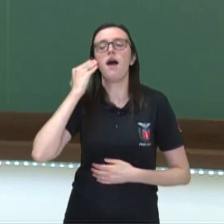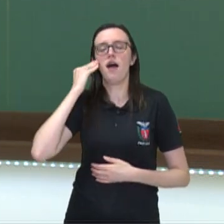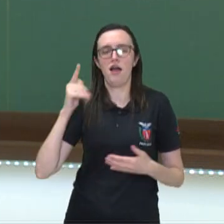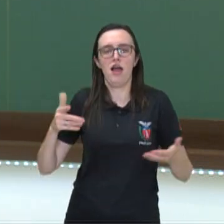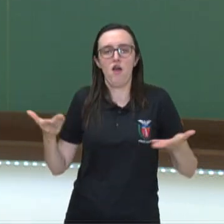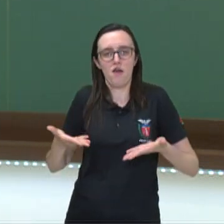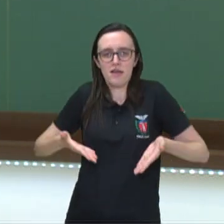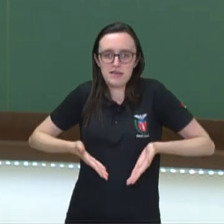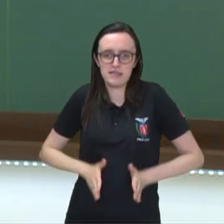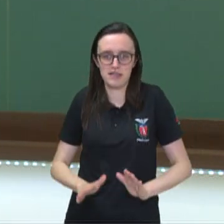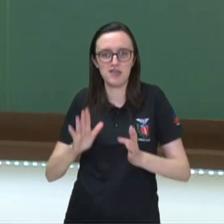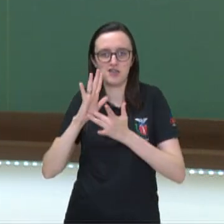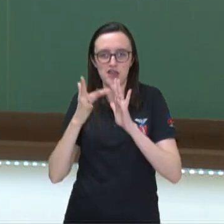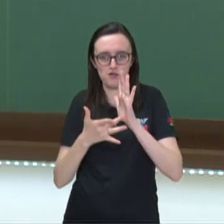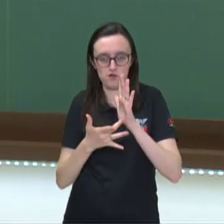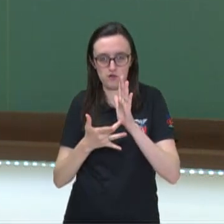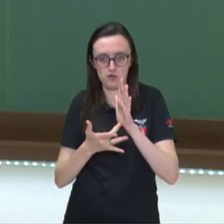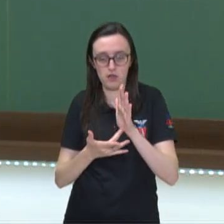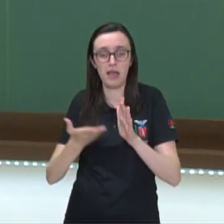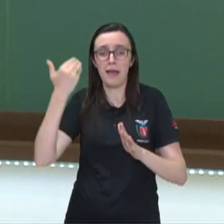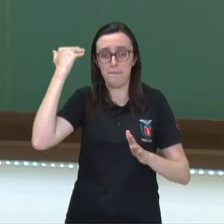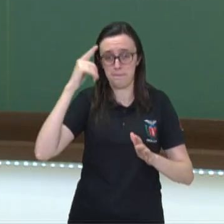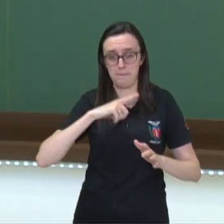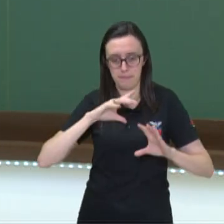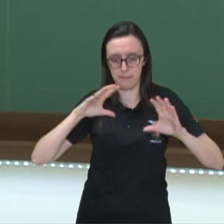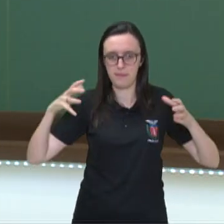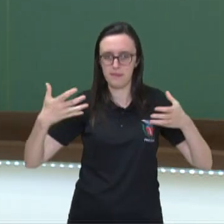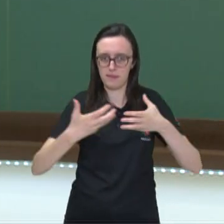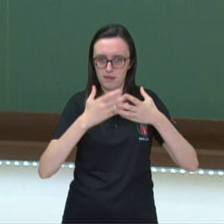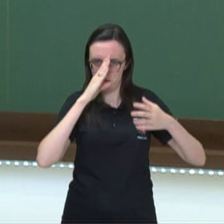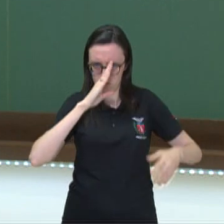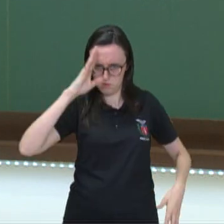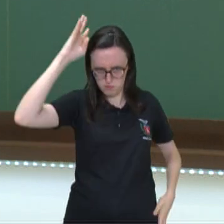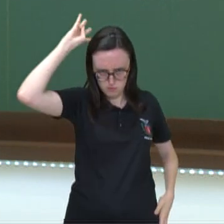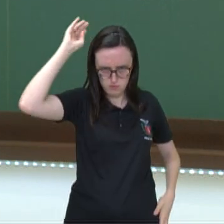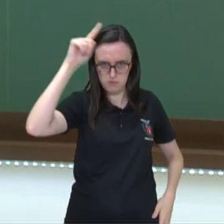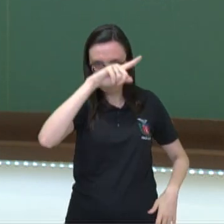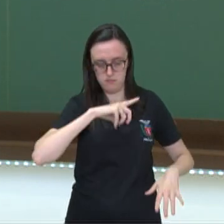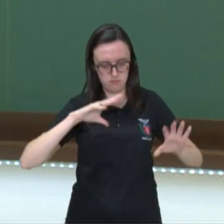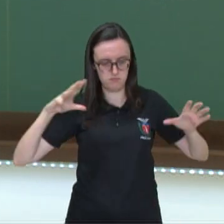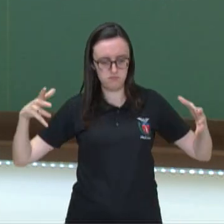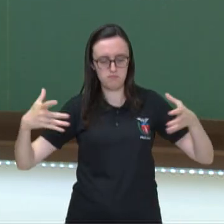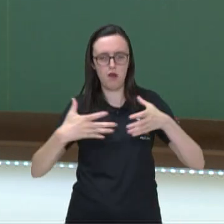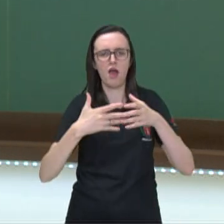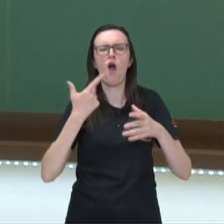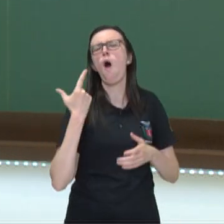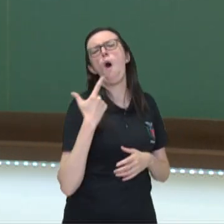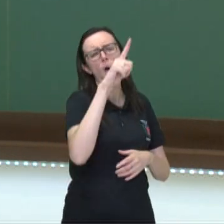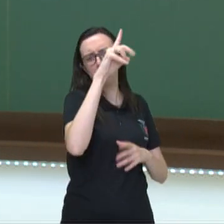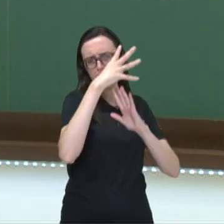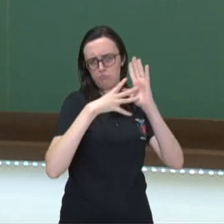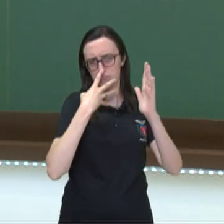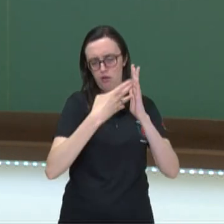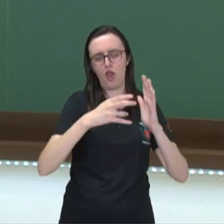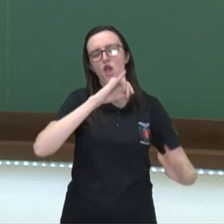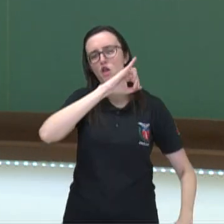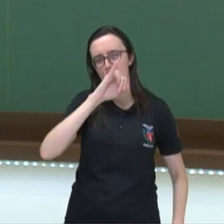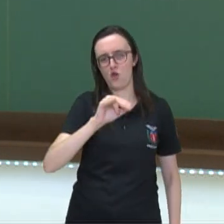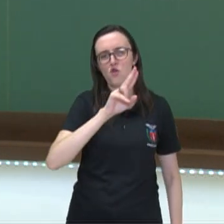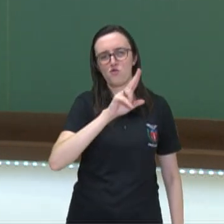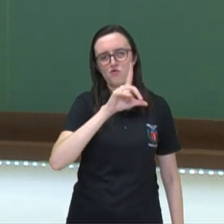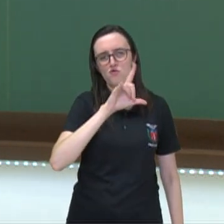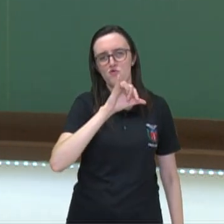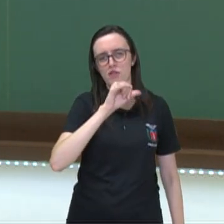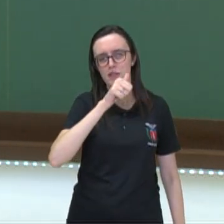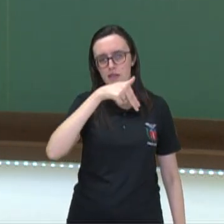data de nascimento de Jesus. Então, Roma tinha um calendário juliano, e aí, por conta do Gregório, do Papa